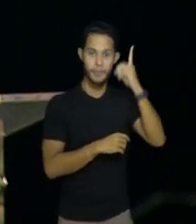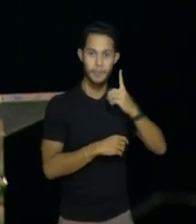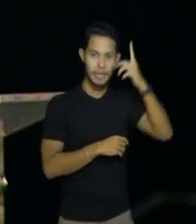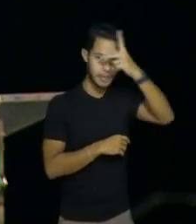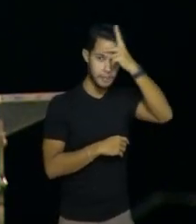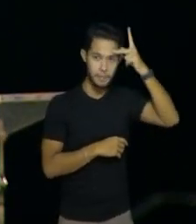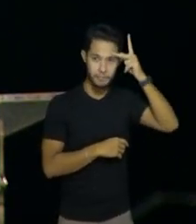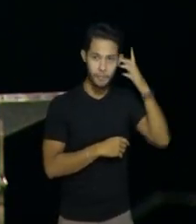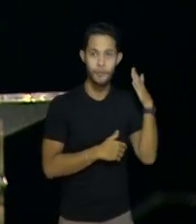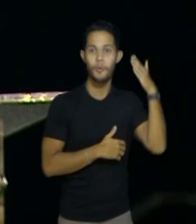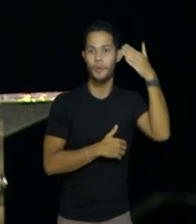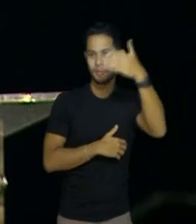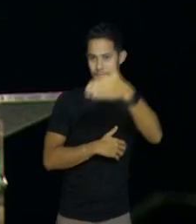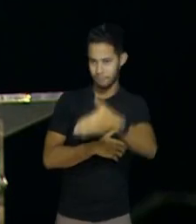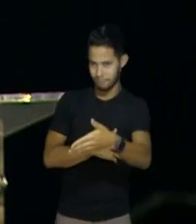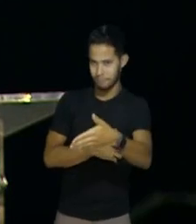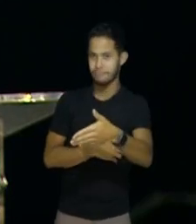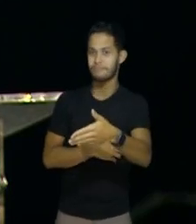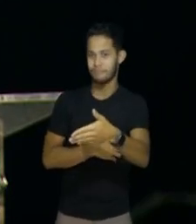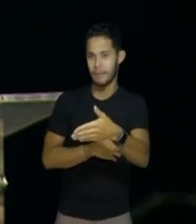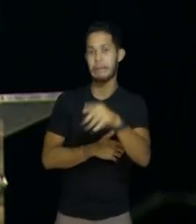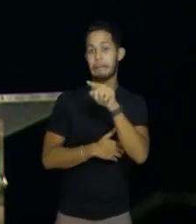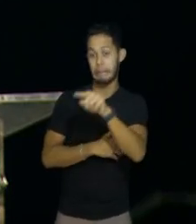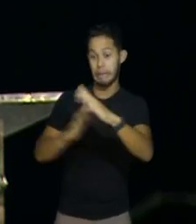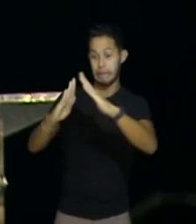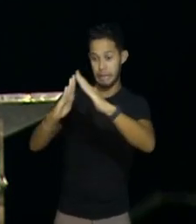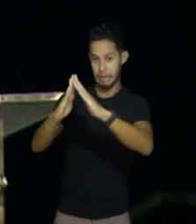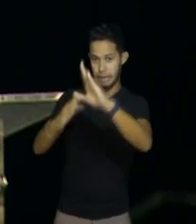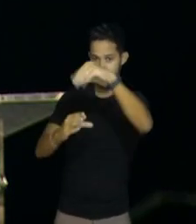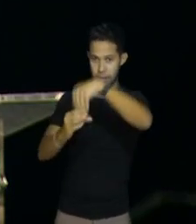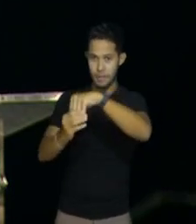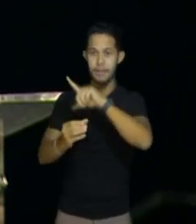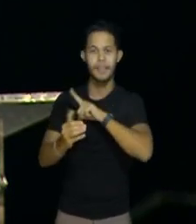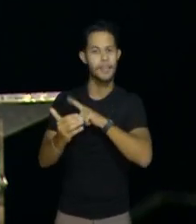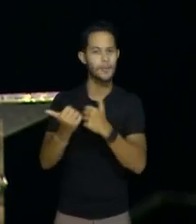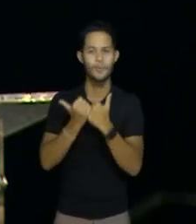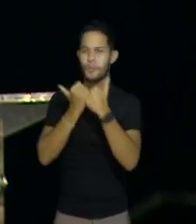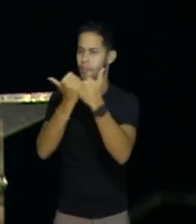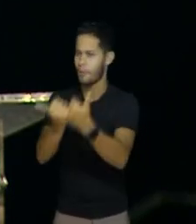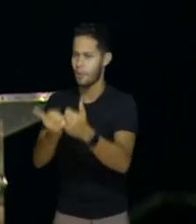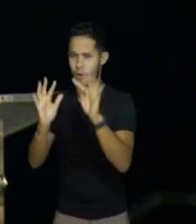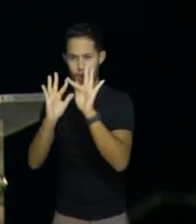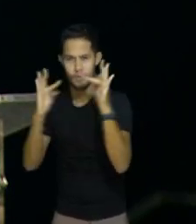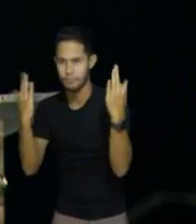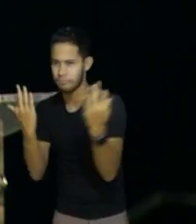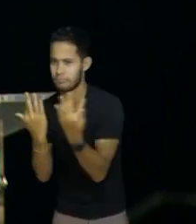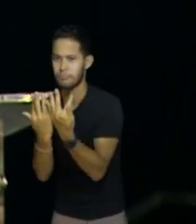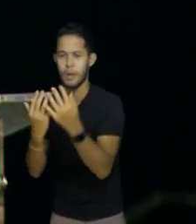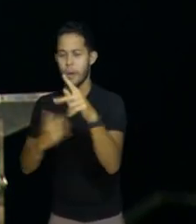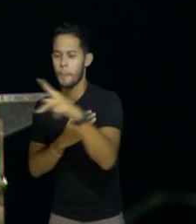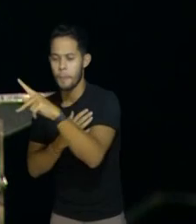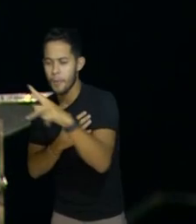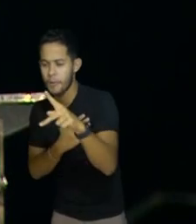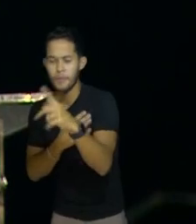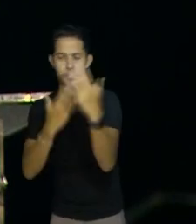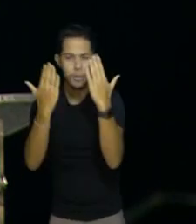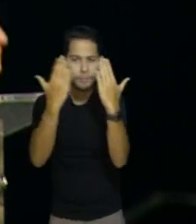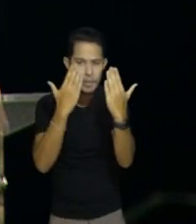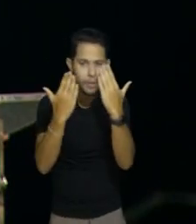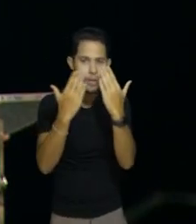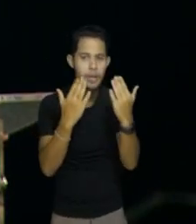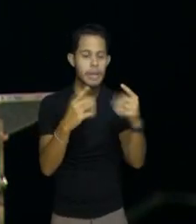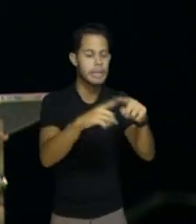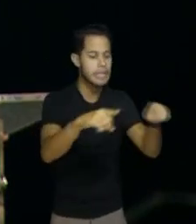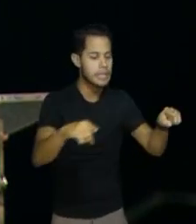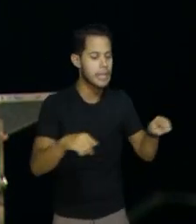família, desde psicólogos, nutricionistas, fisioterapeutas, professores, sala de música. São